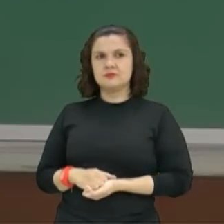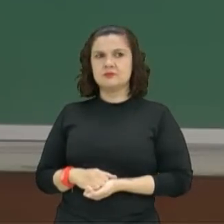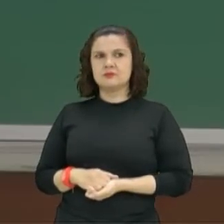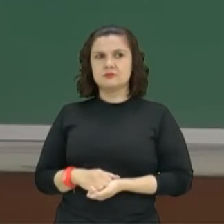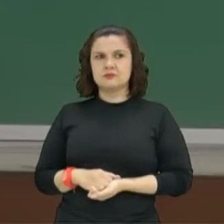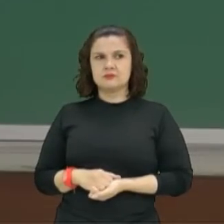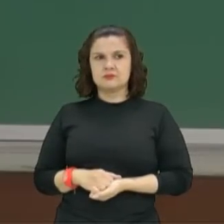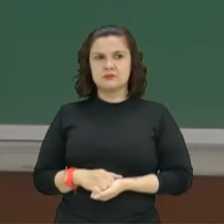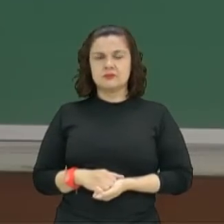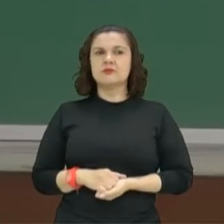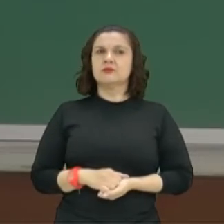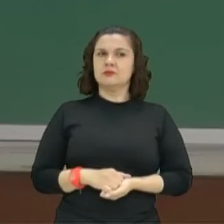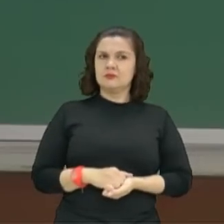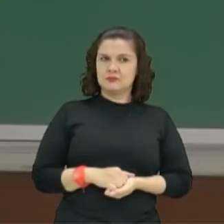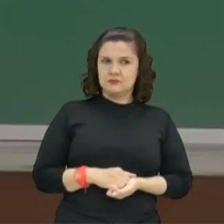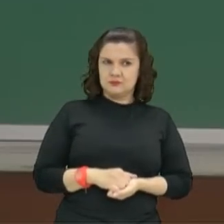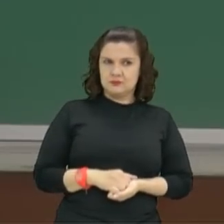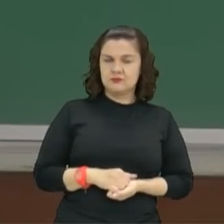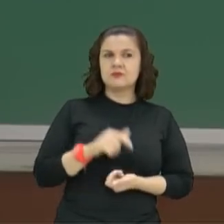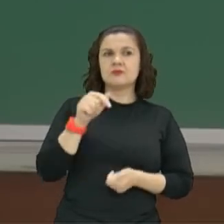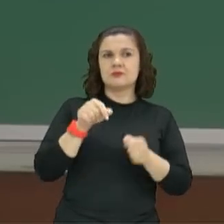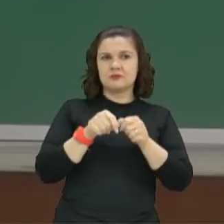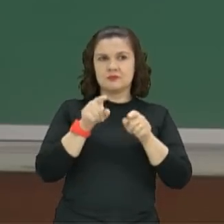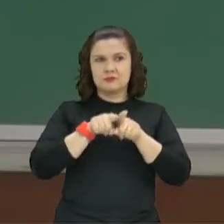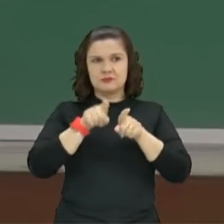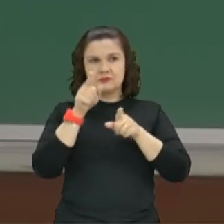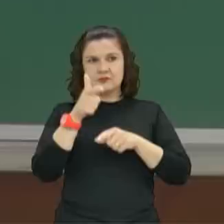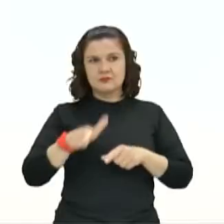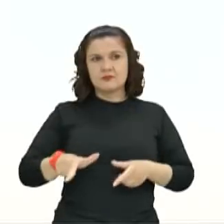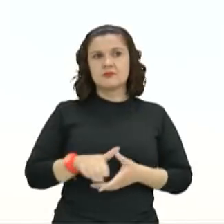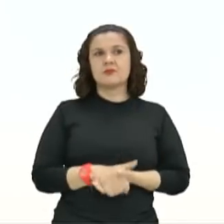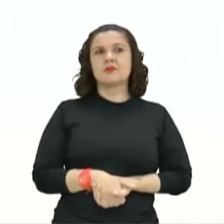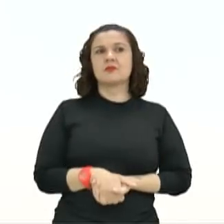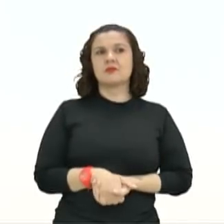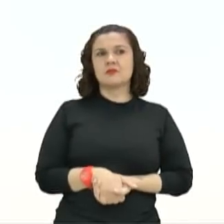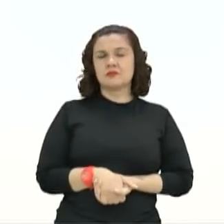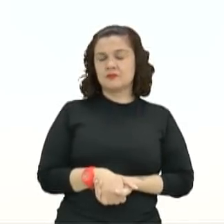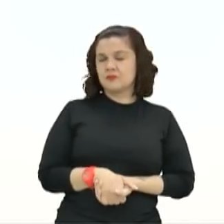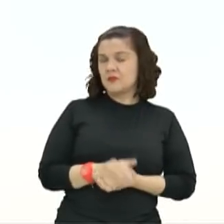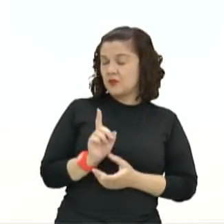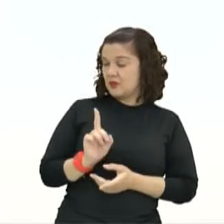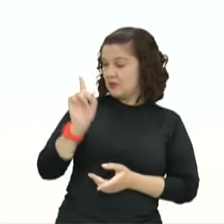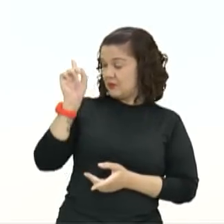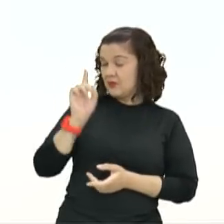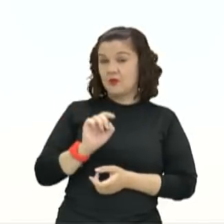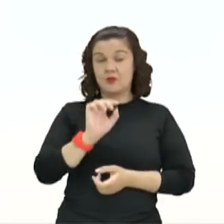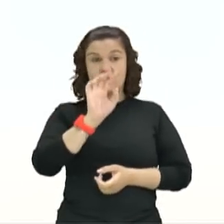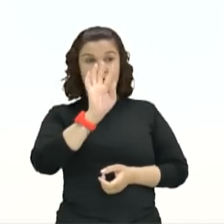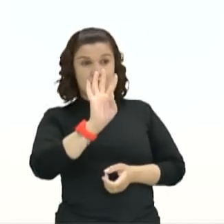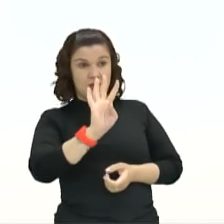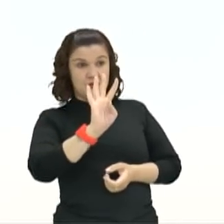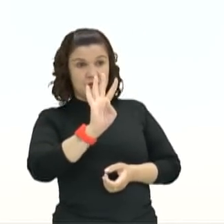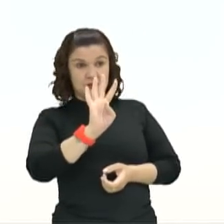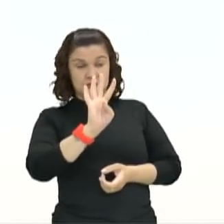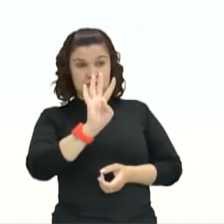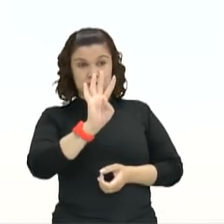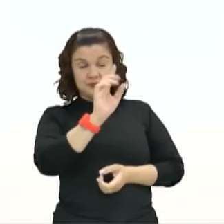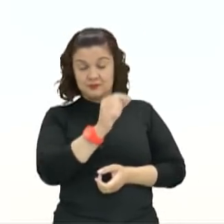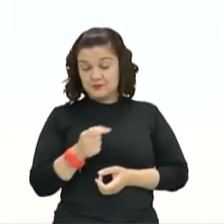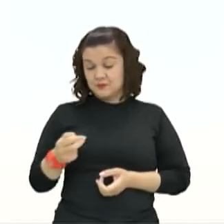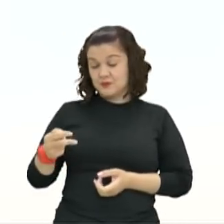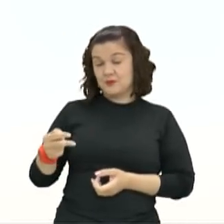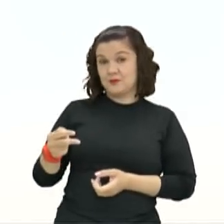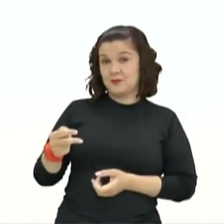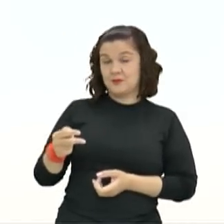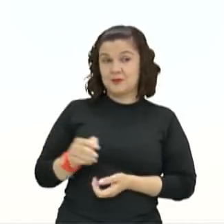simplesmente, tenho aqui, vou fazer a mesma coisa, continuando, tá? Ficou o quê? 4, ó. Divide, passou para